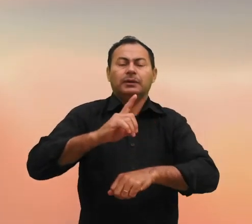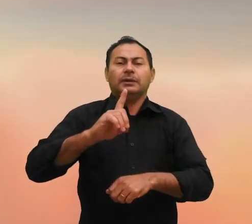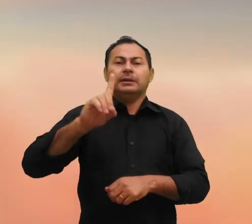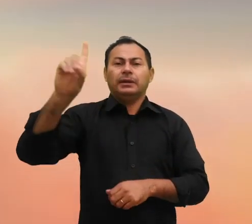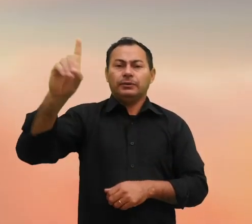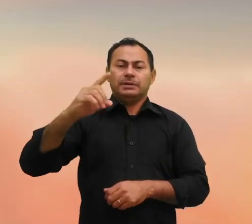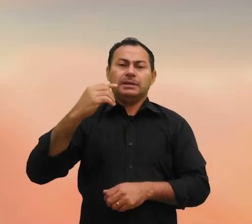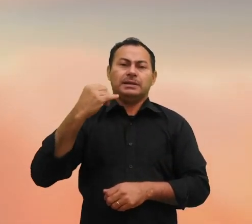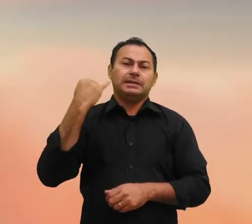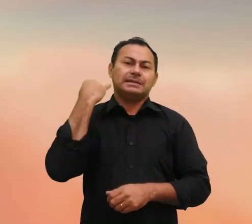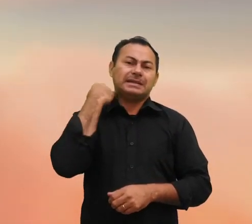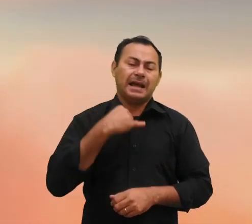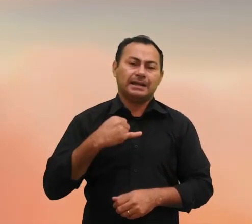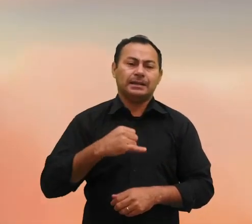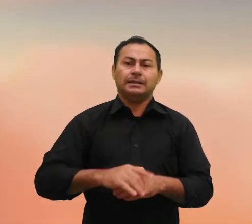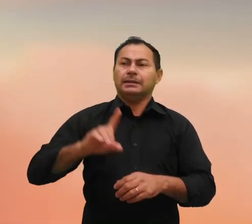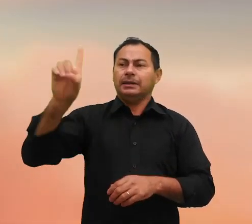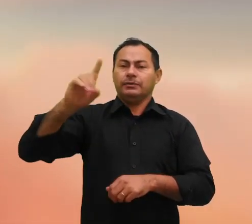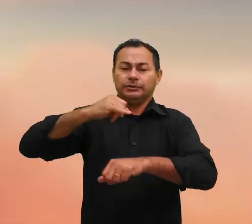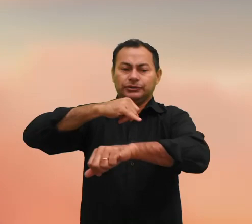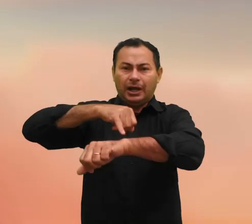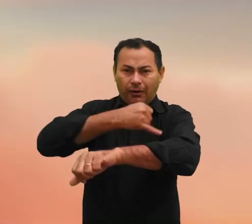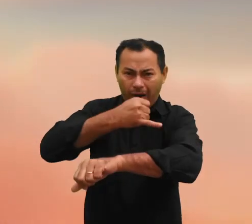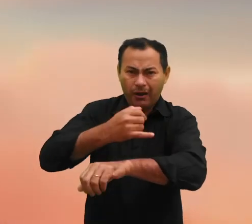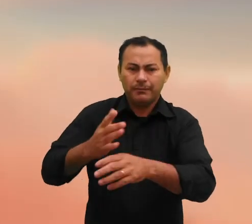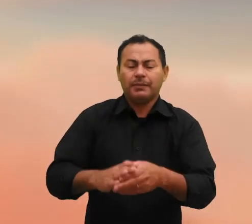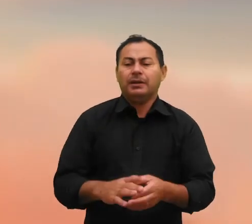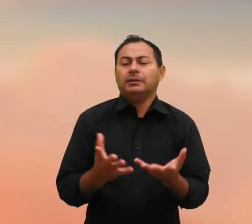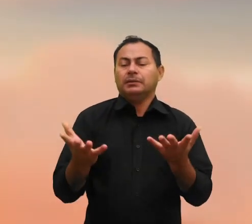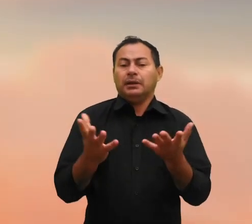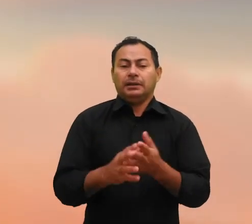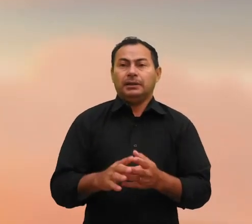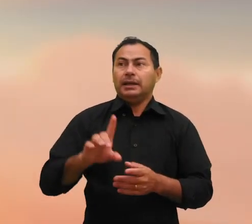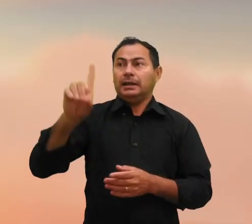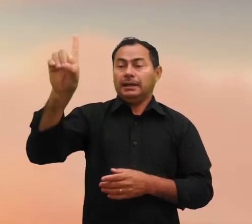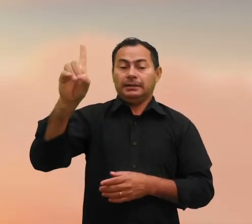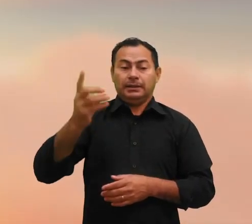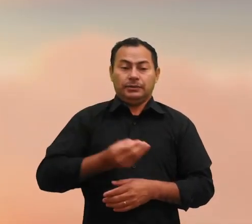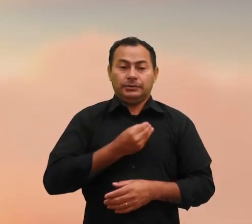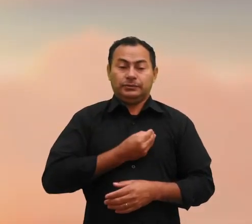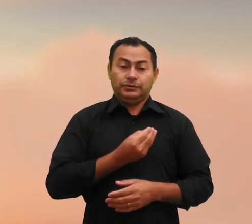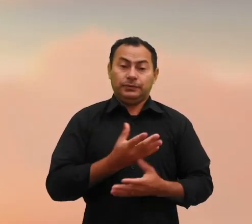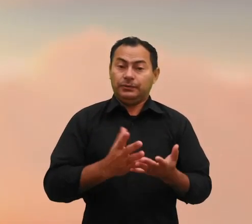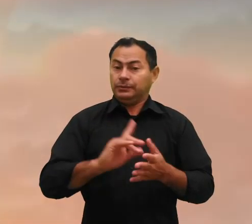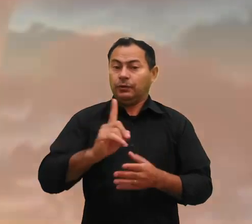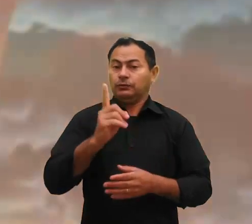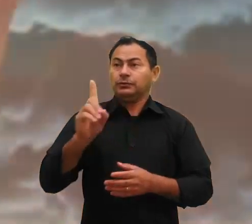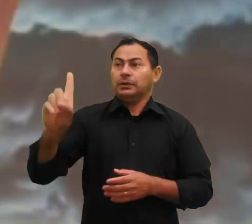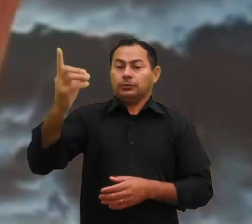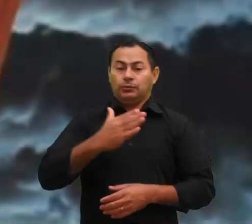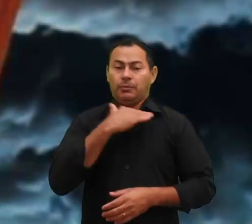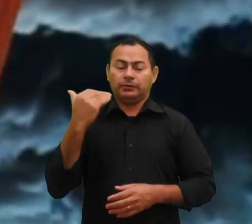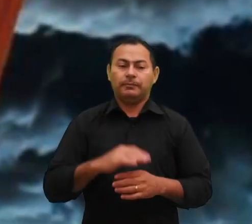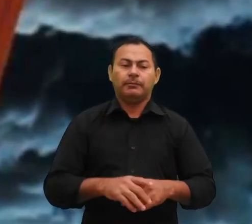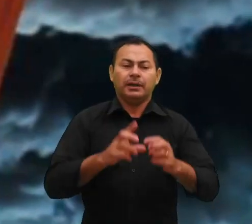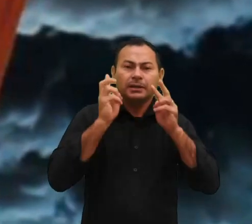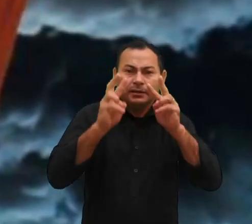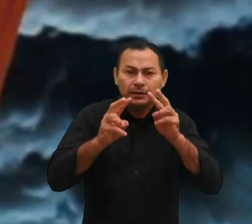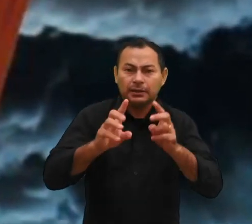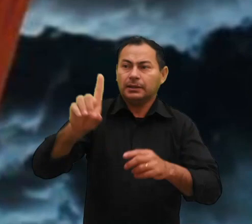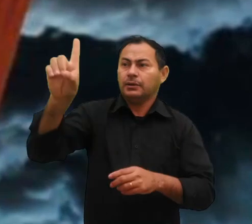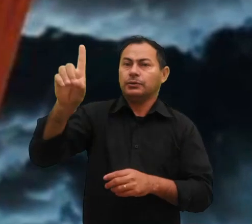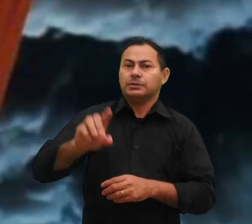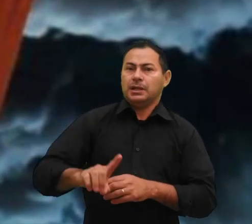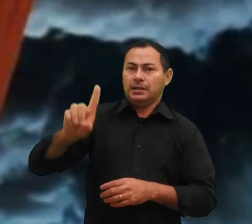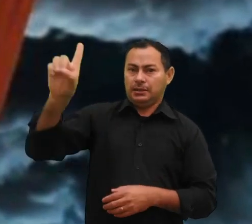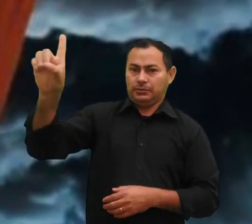Isaque, o Deus de Jacó? Ele não é Deus de mortos, mas de vivos. Moisés não disse que Deus era o Deus deles,